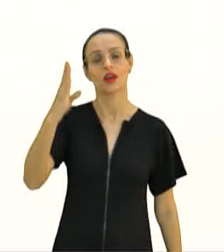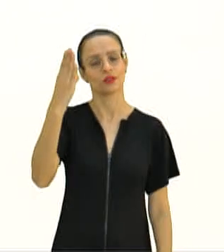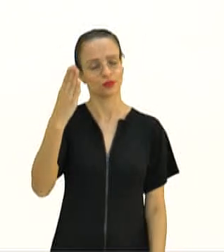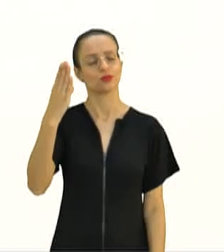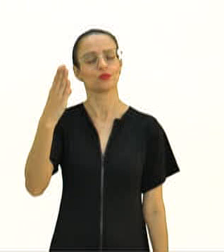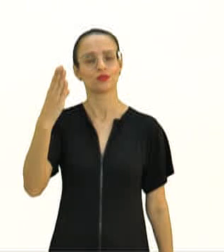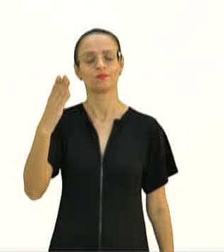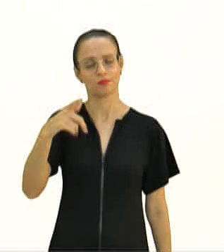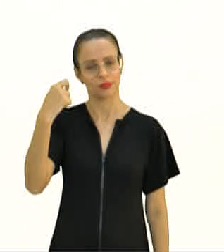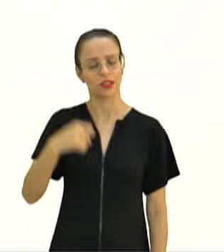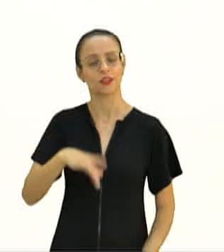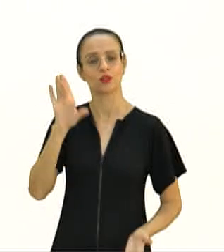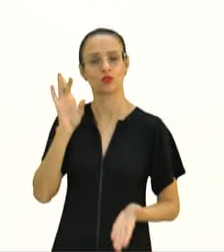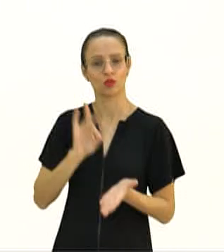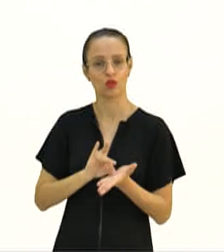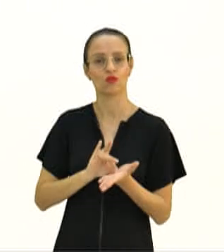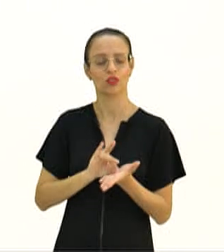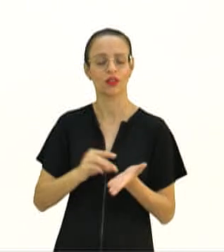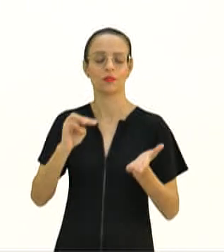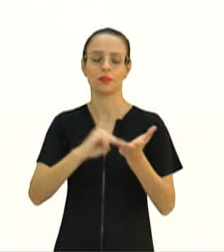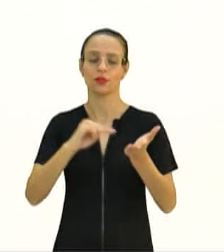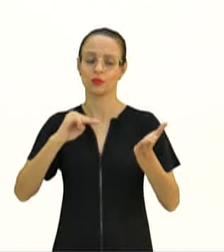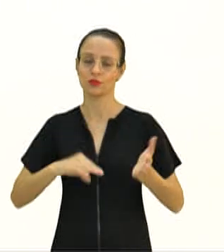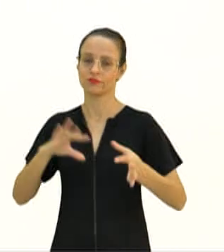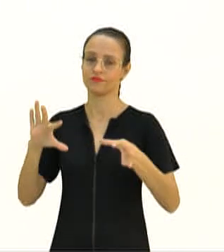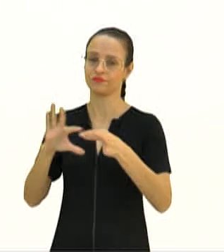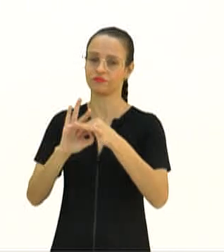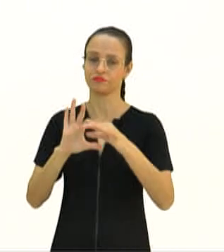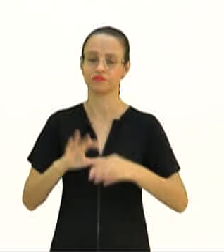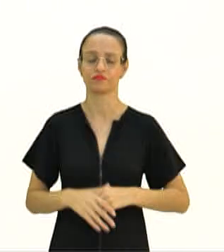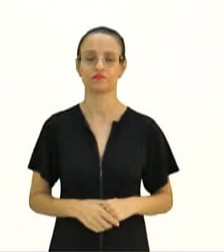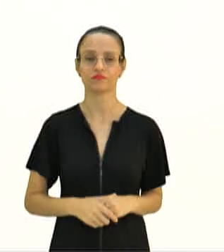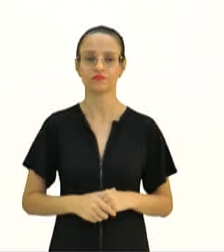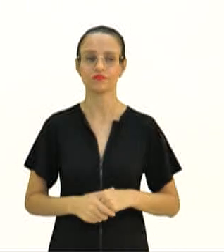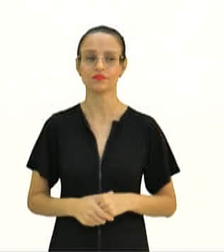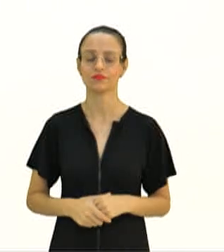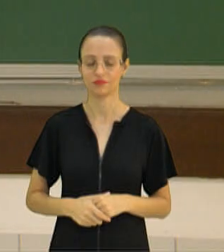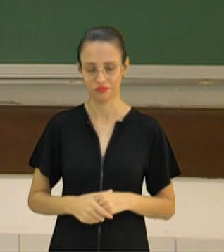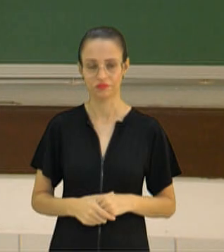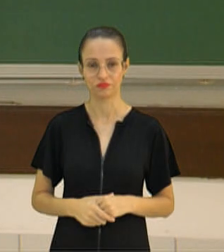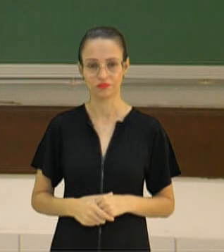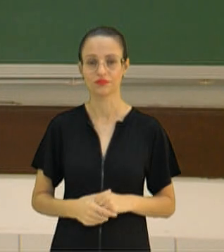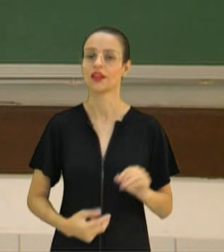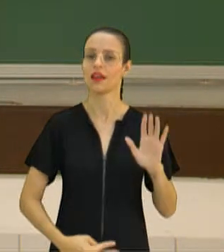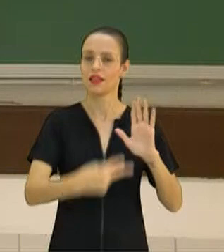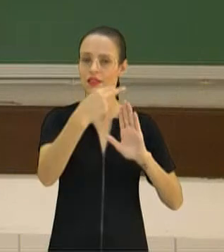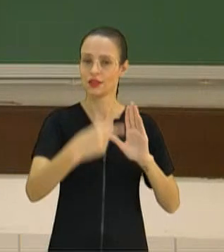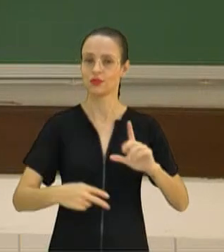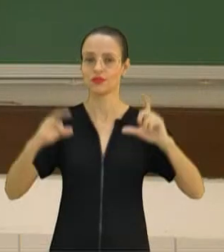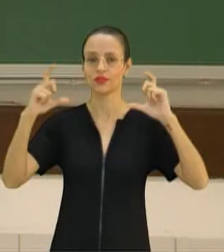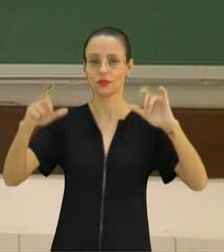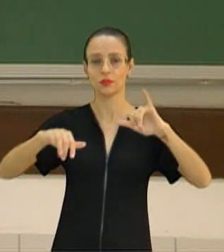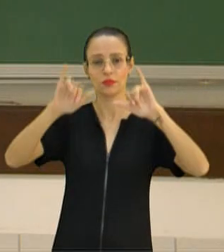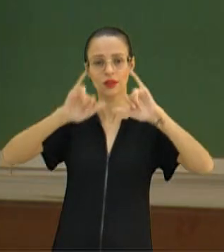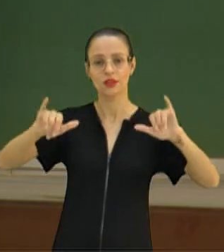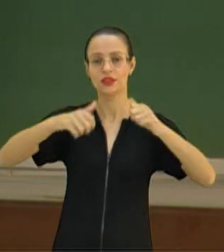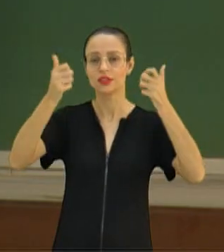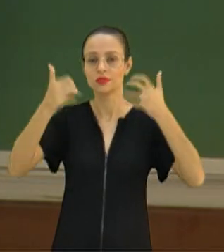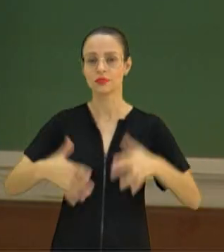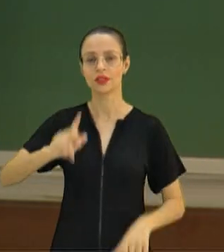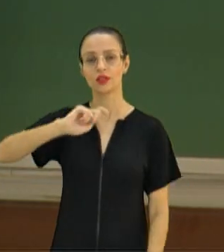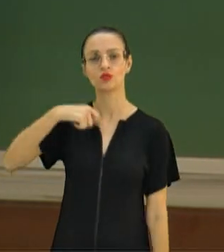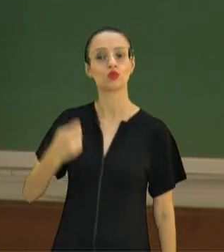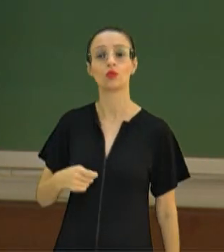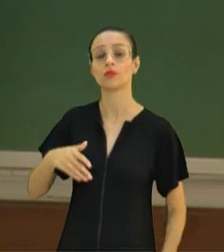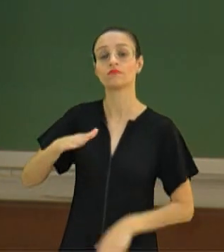de confirmar isso com a metodologia. Realizamos a leitura. Esse fragmento fala sobre uma iniciativa, de um